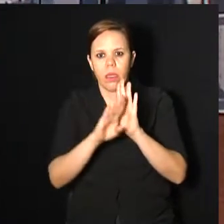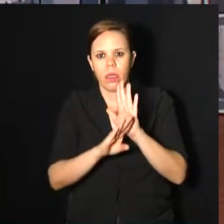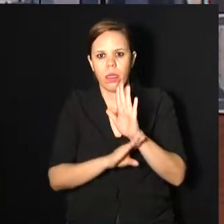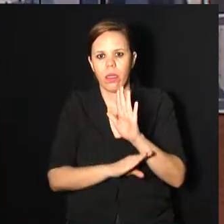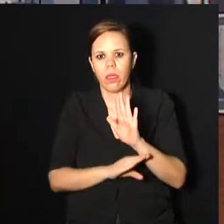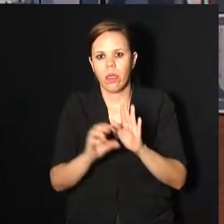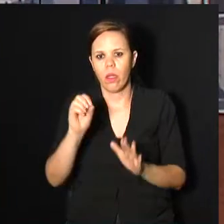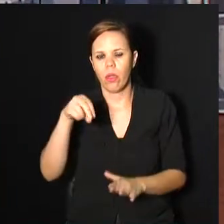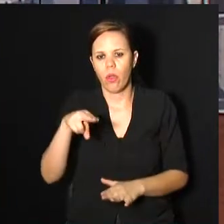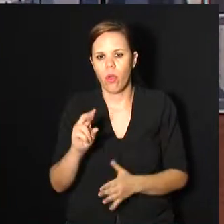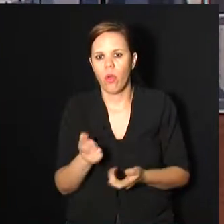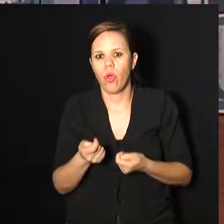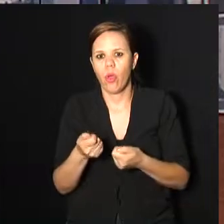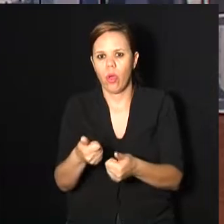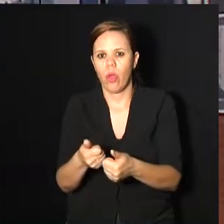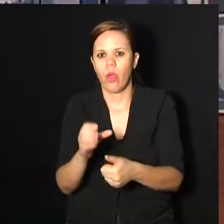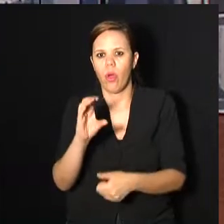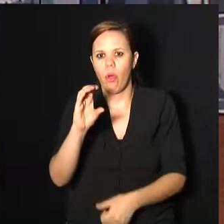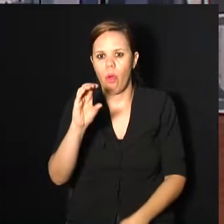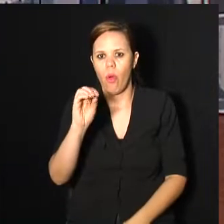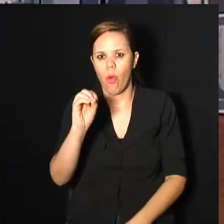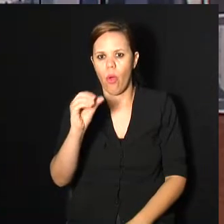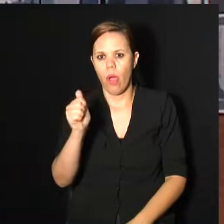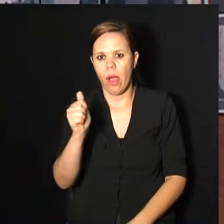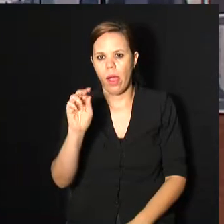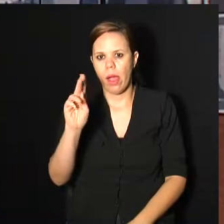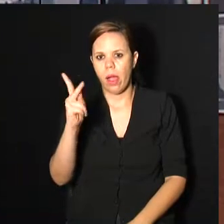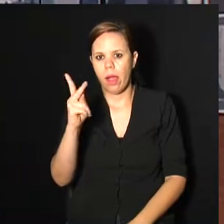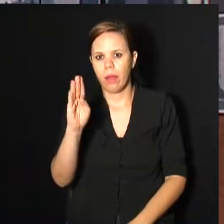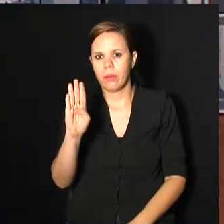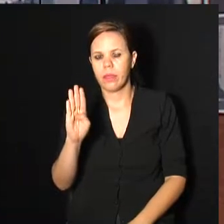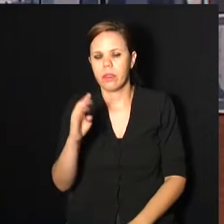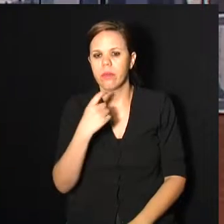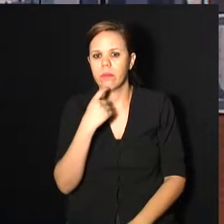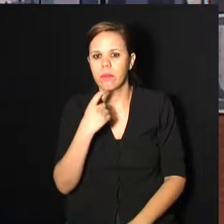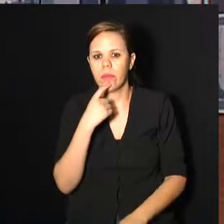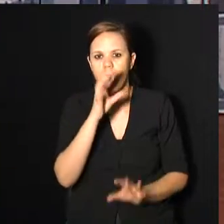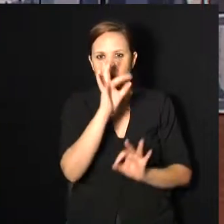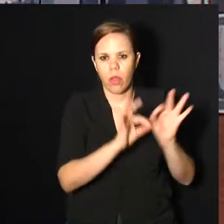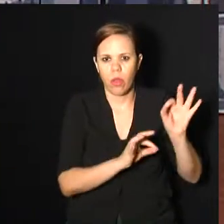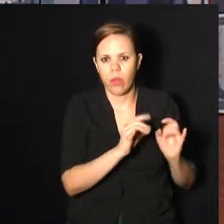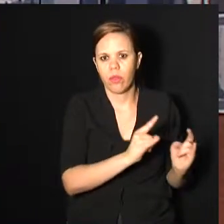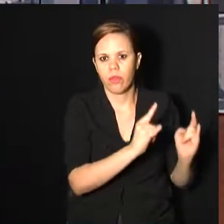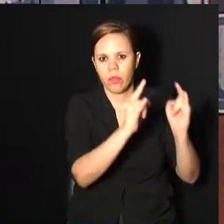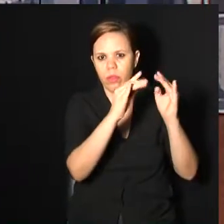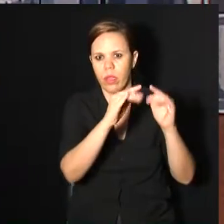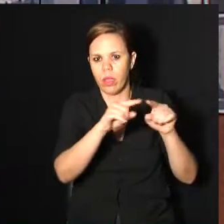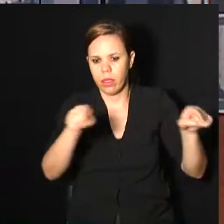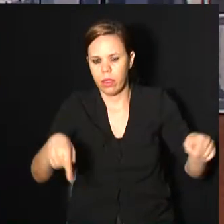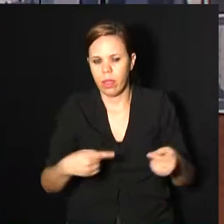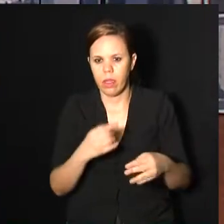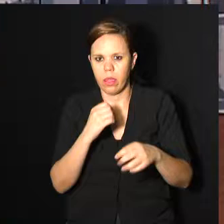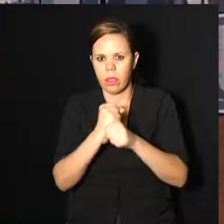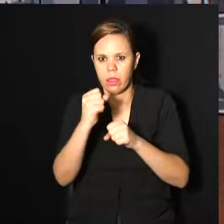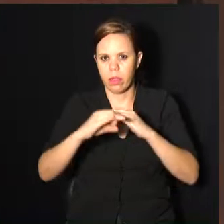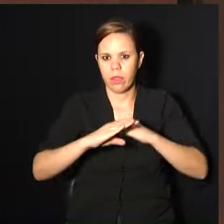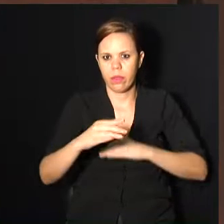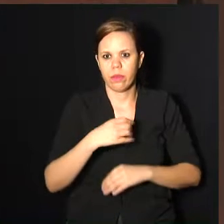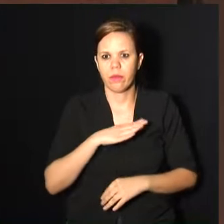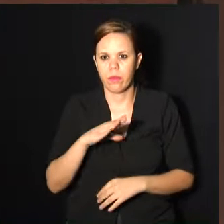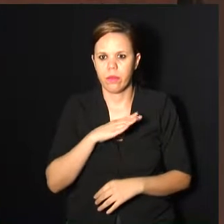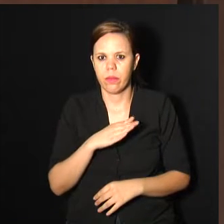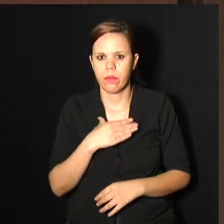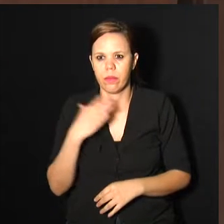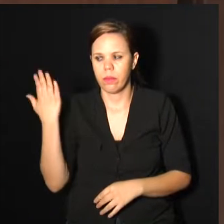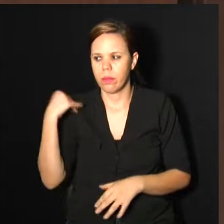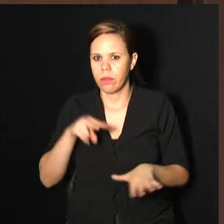ONU Habitat e da Coab Campinas para tratar da regularização fundiária e de asfalto na cidade. Na